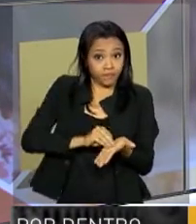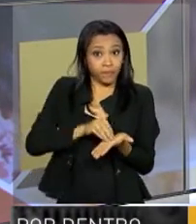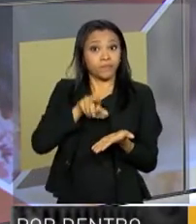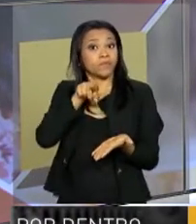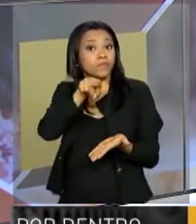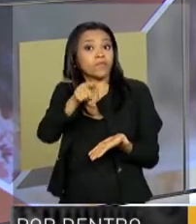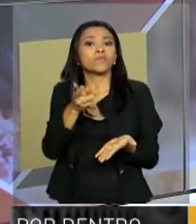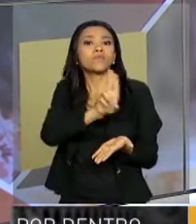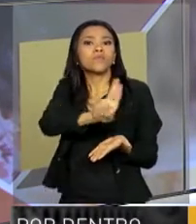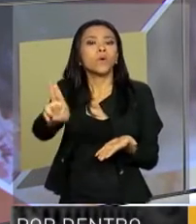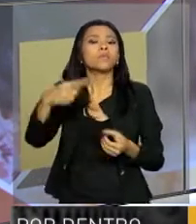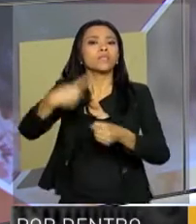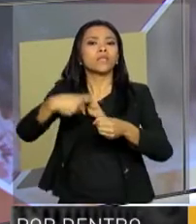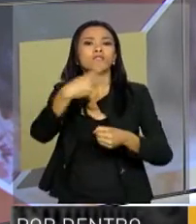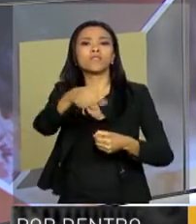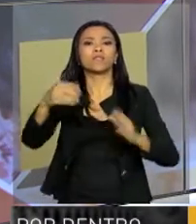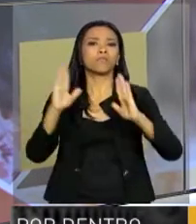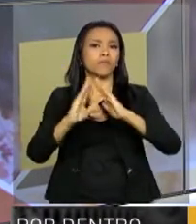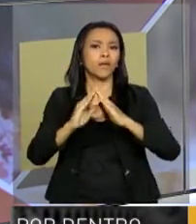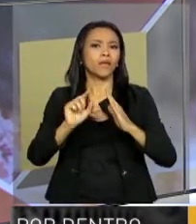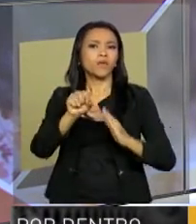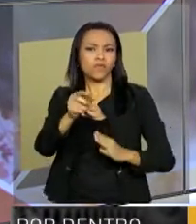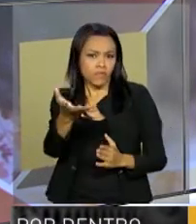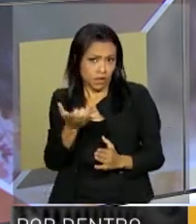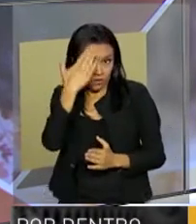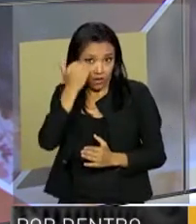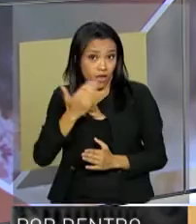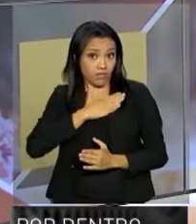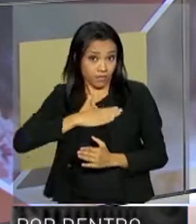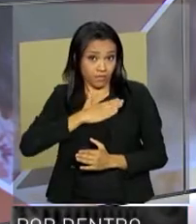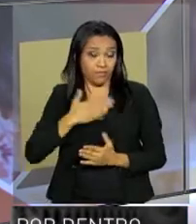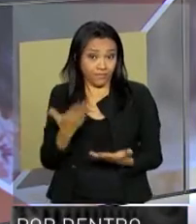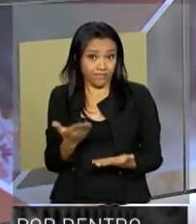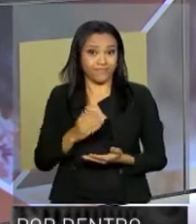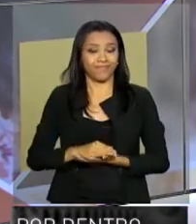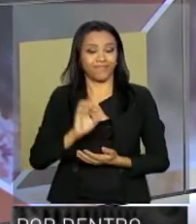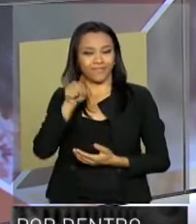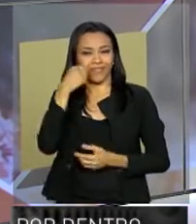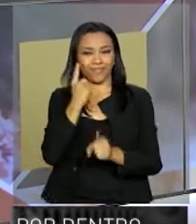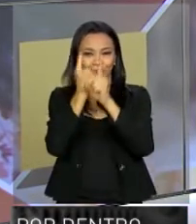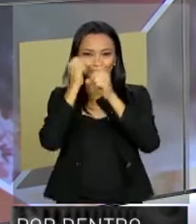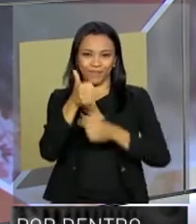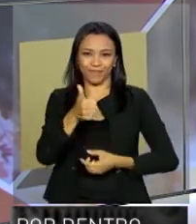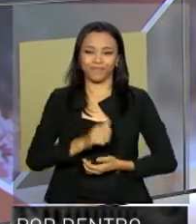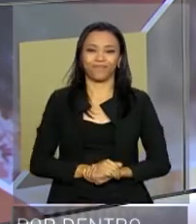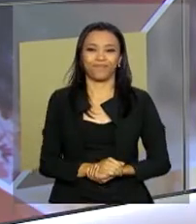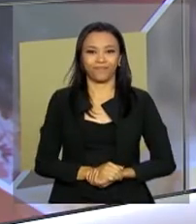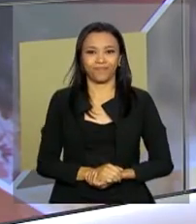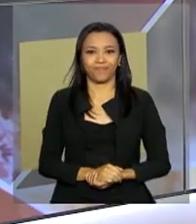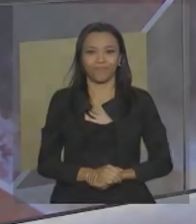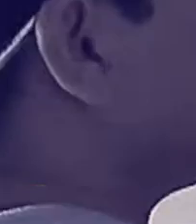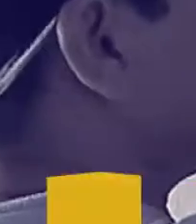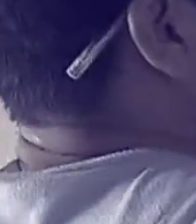pordentrodogoverno@presidencia.gov.br. Informe o seu nome, a cidade onde você mora e o que você gostaria de saber. Até a próxima!